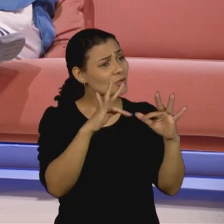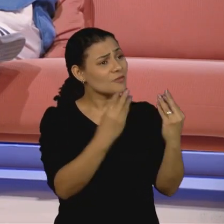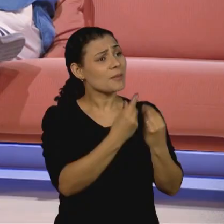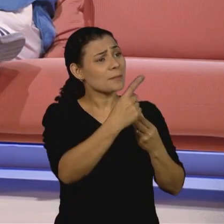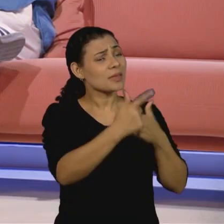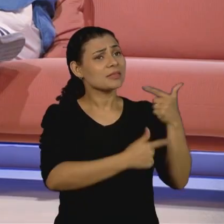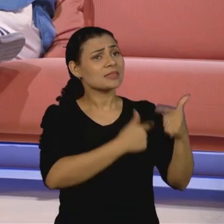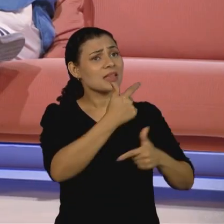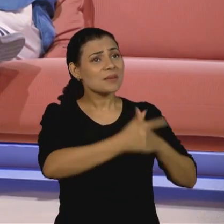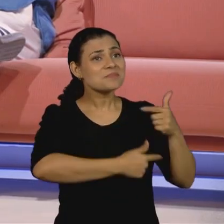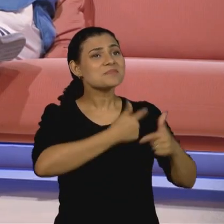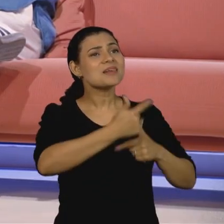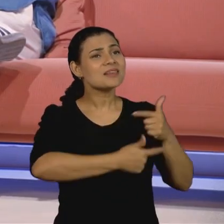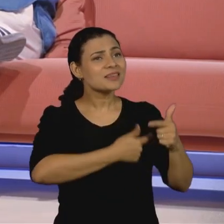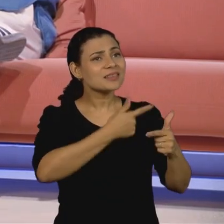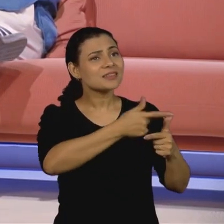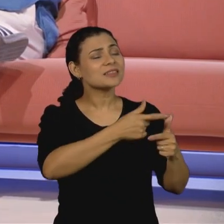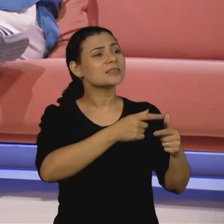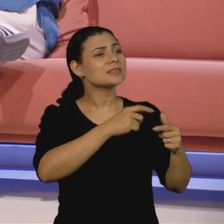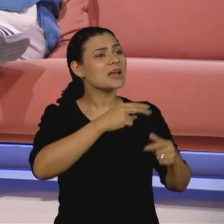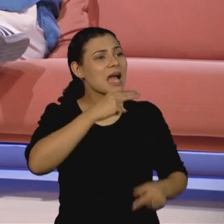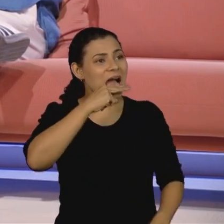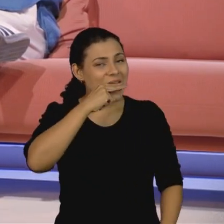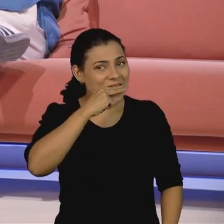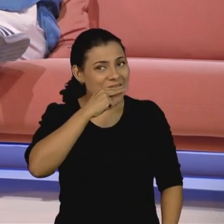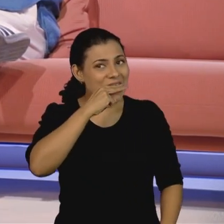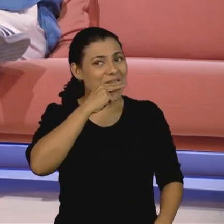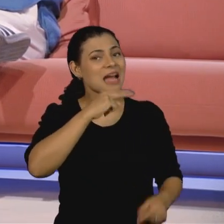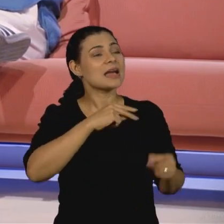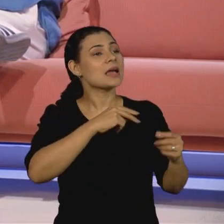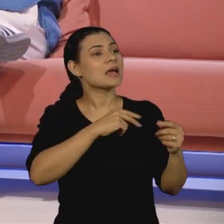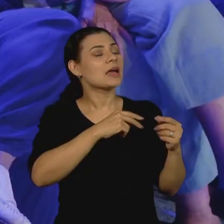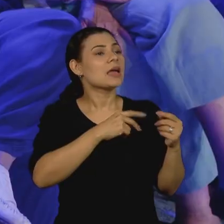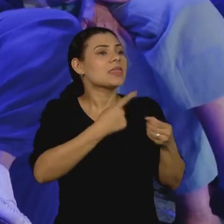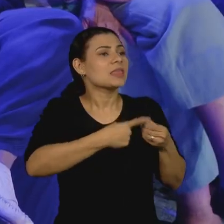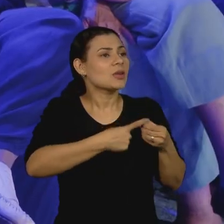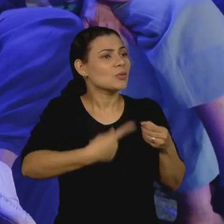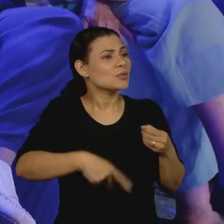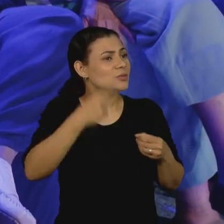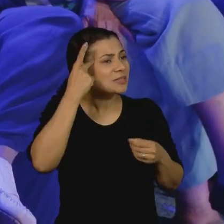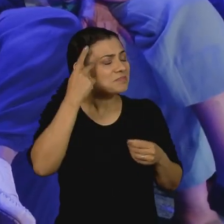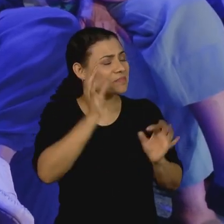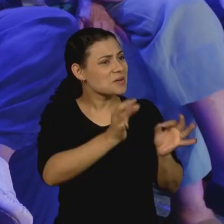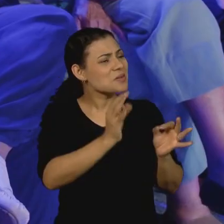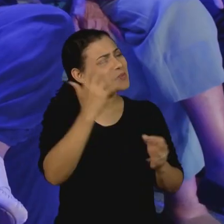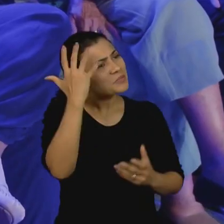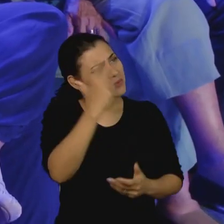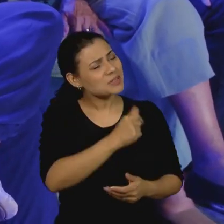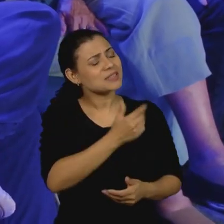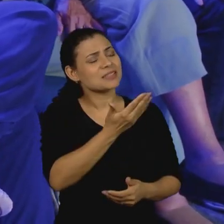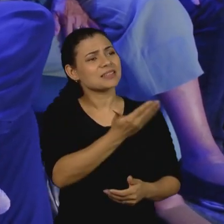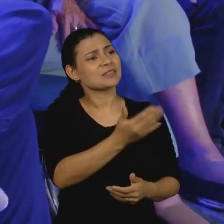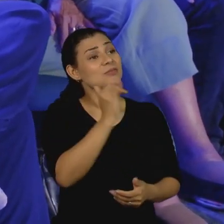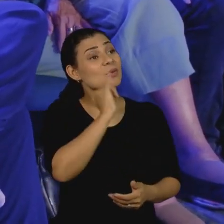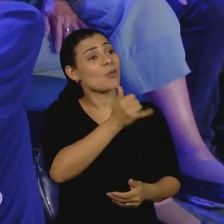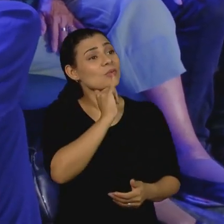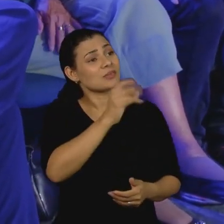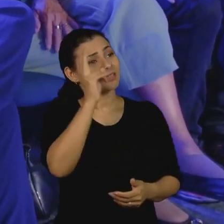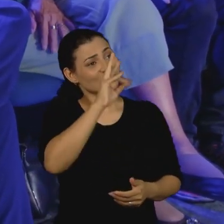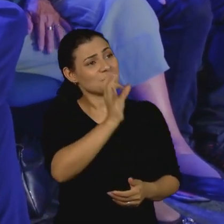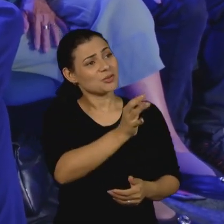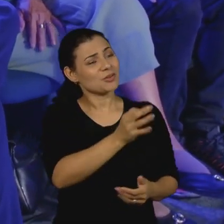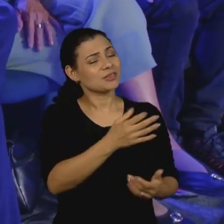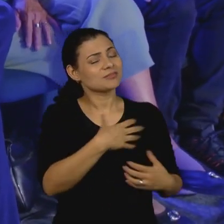ali na cana, né? No interior de São Paulo. E é bonito você contar essa história,